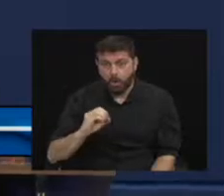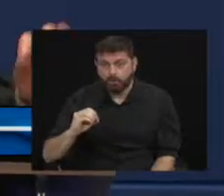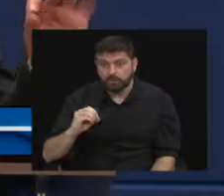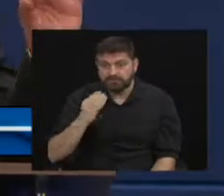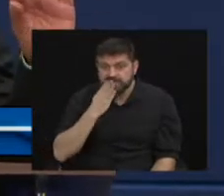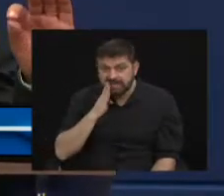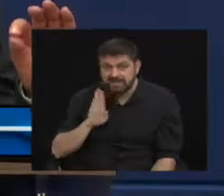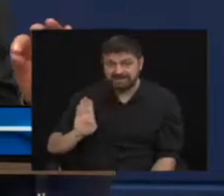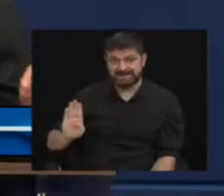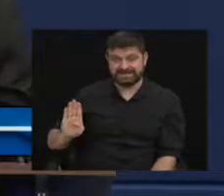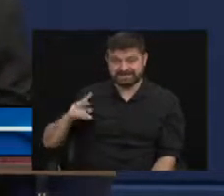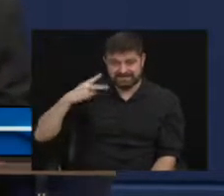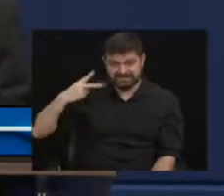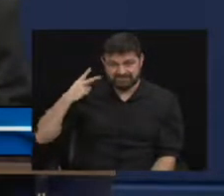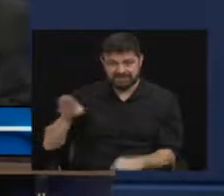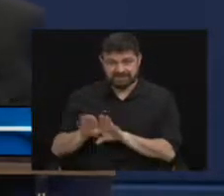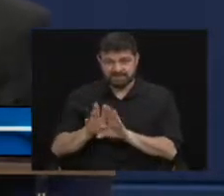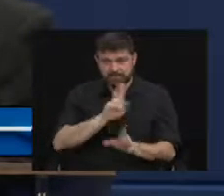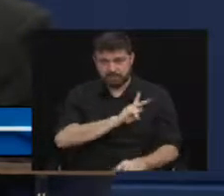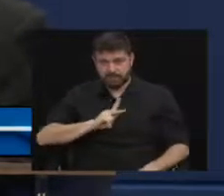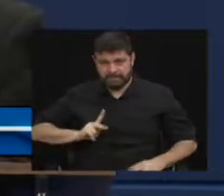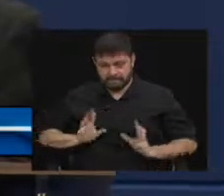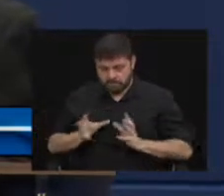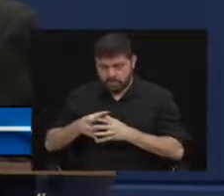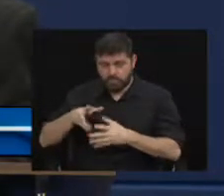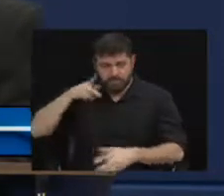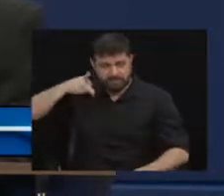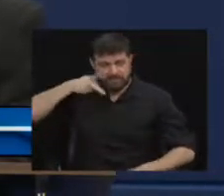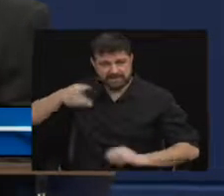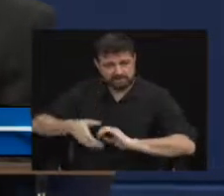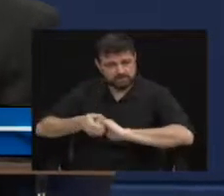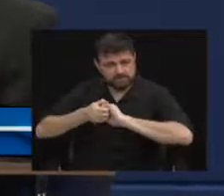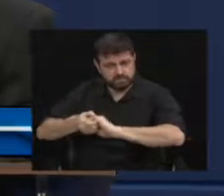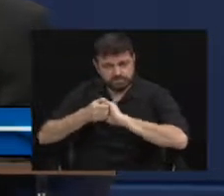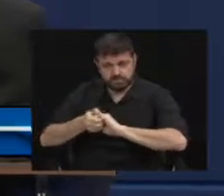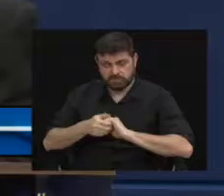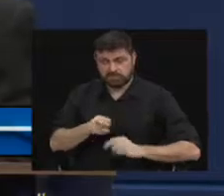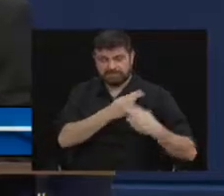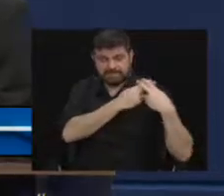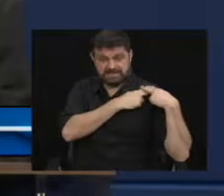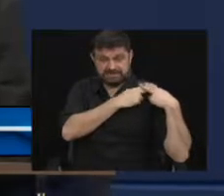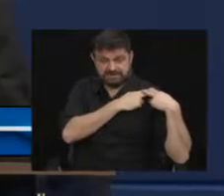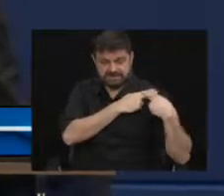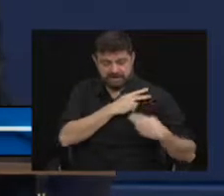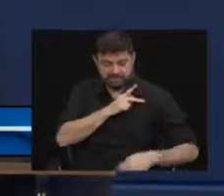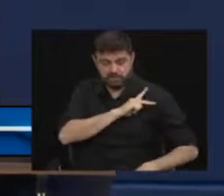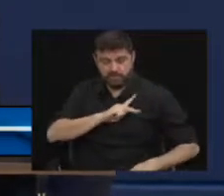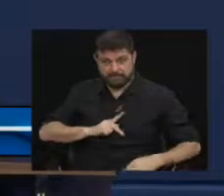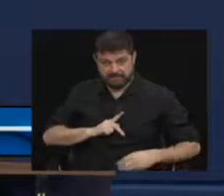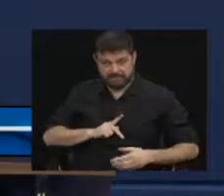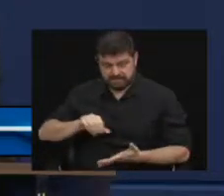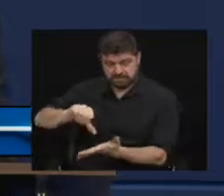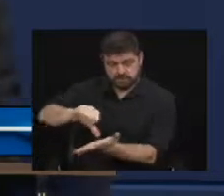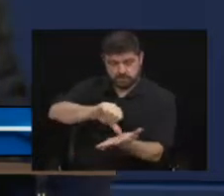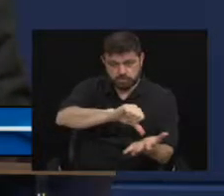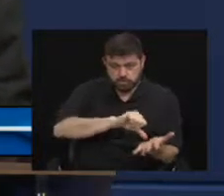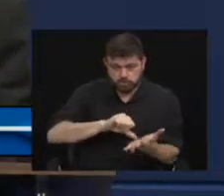não criticar de qualquer maneira que fica pelejando para achar pelo em ovo, mas não